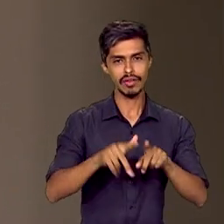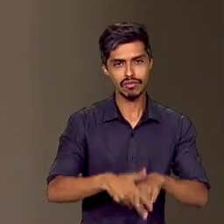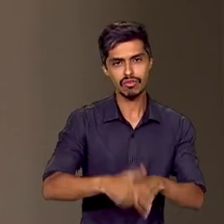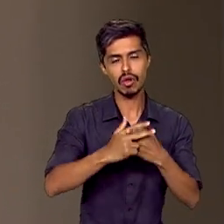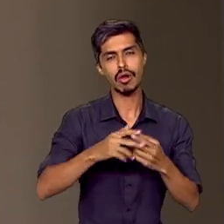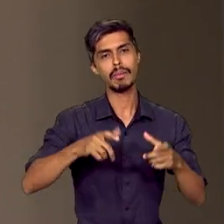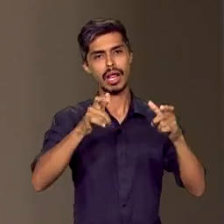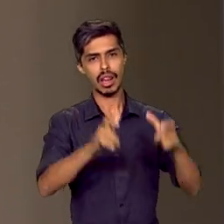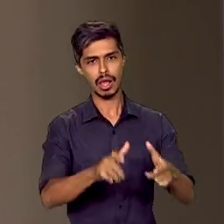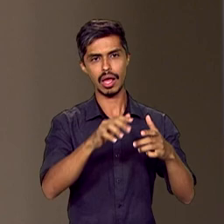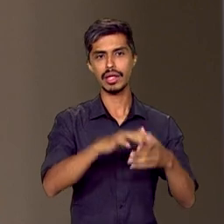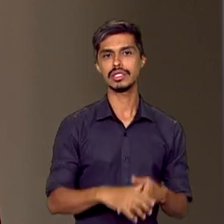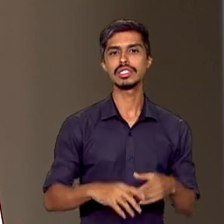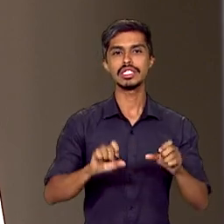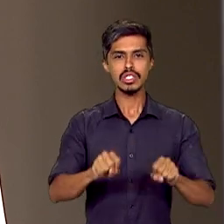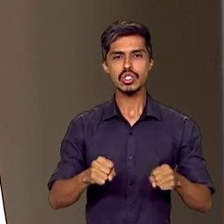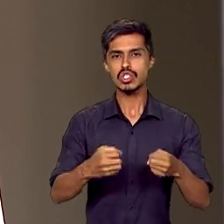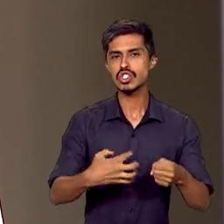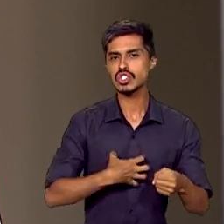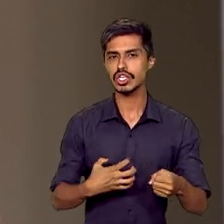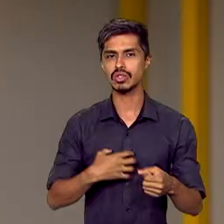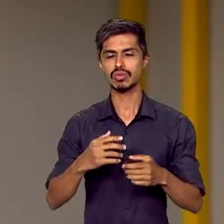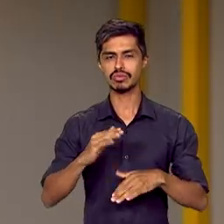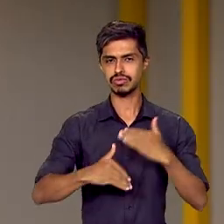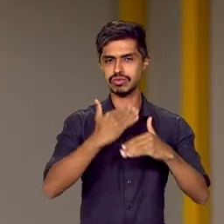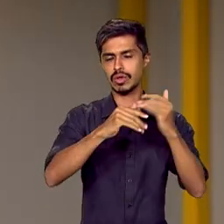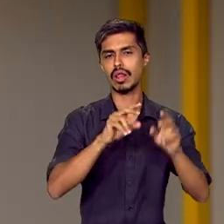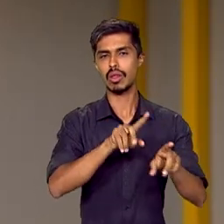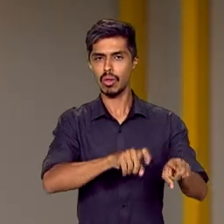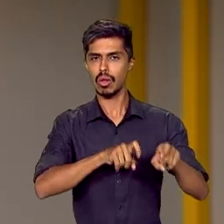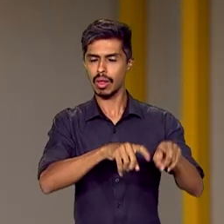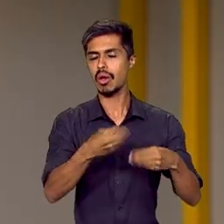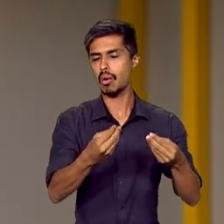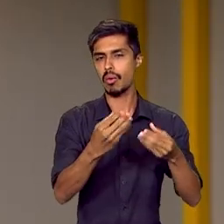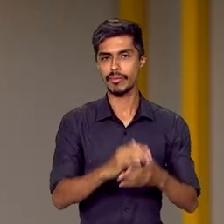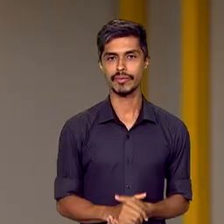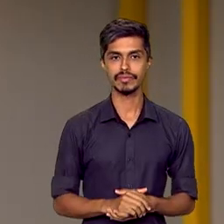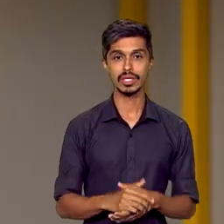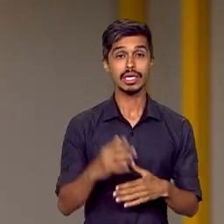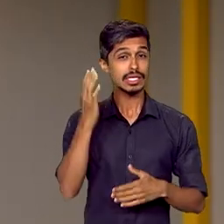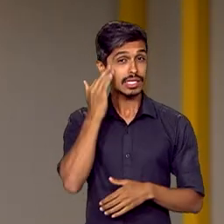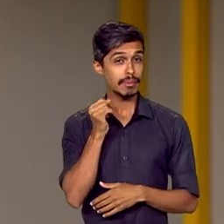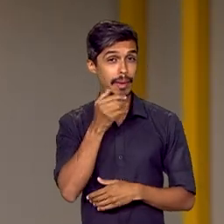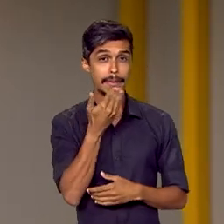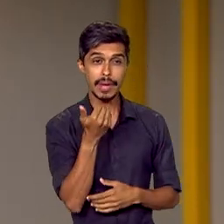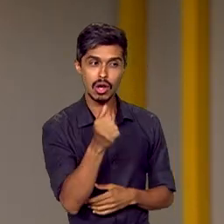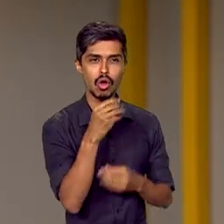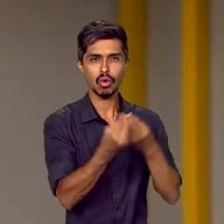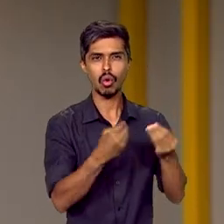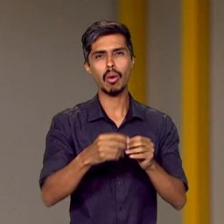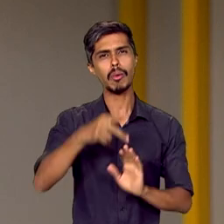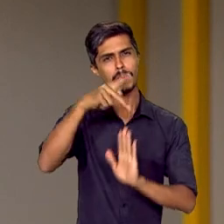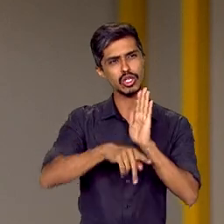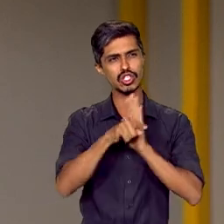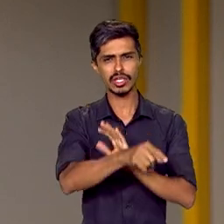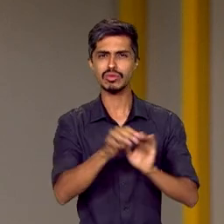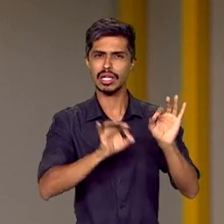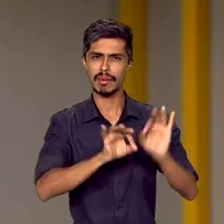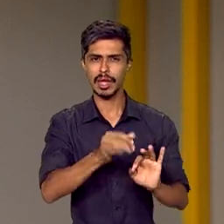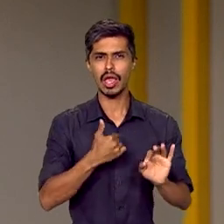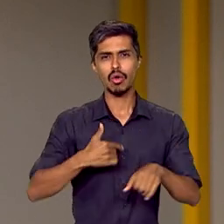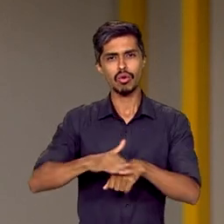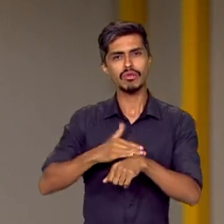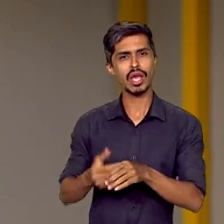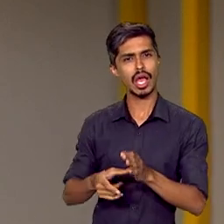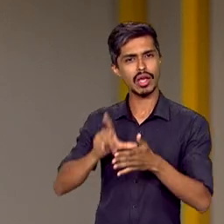uma das condições para o desenvolvimento rural. Para saber mais sobre a Política Nacional de Reforma Agrária, eu conversei mais